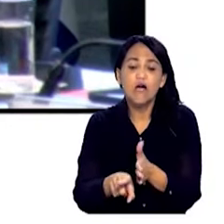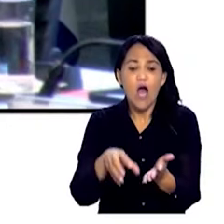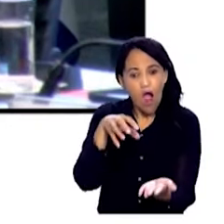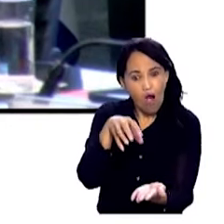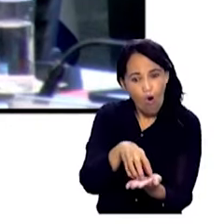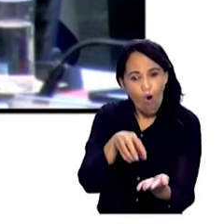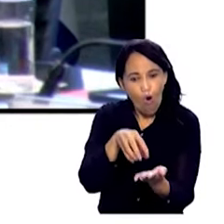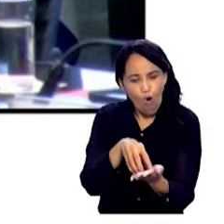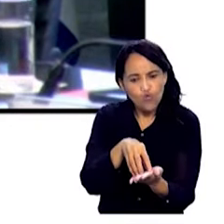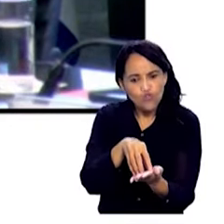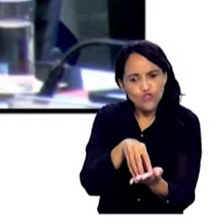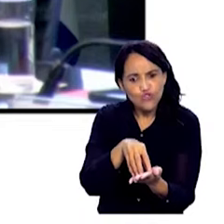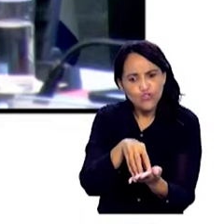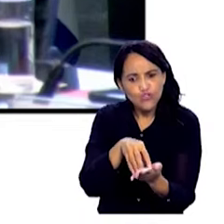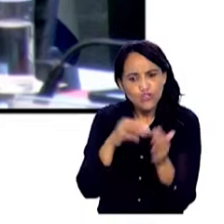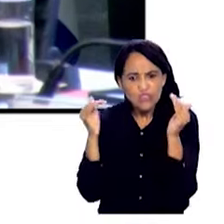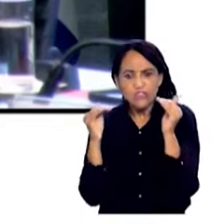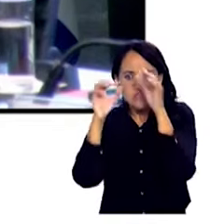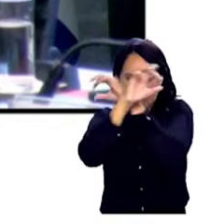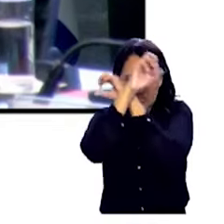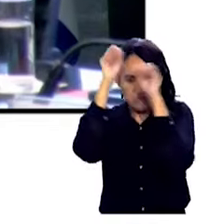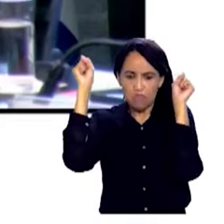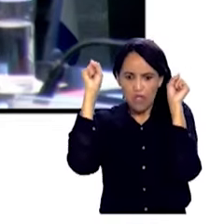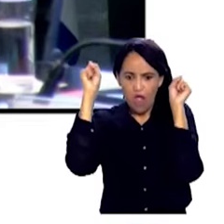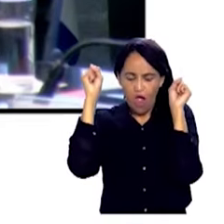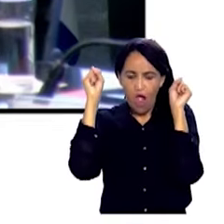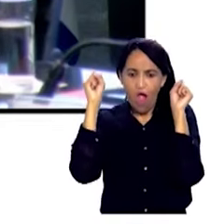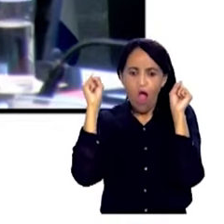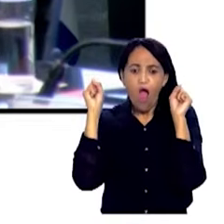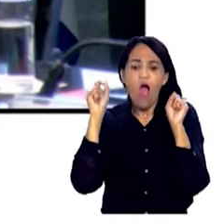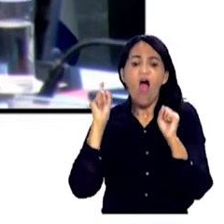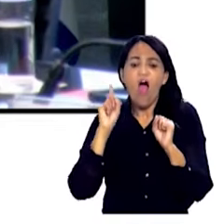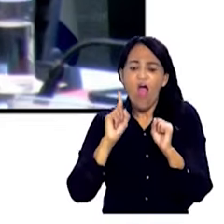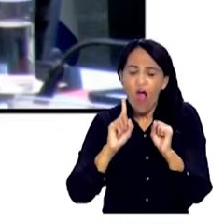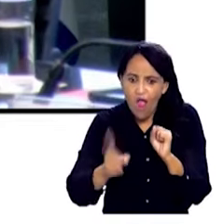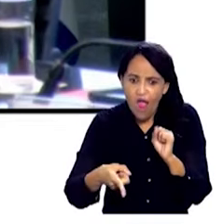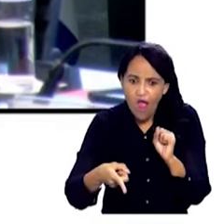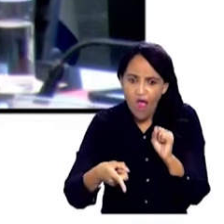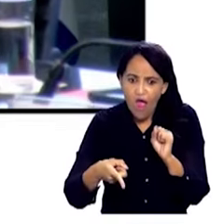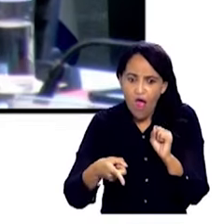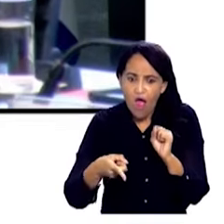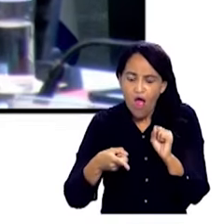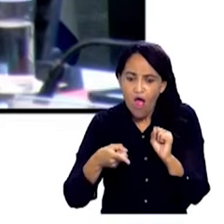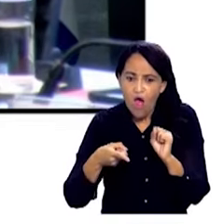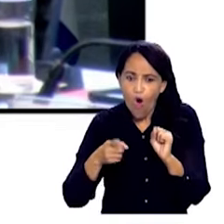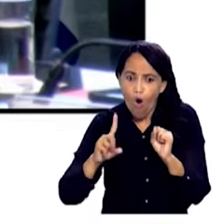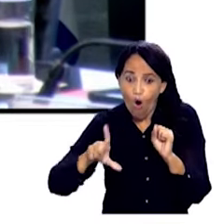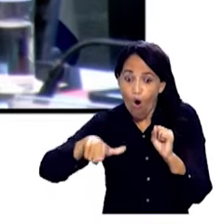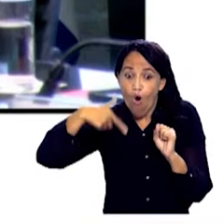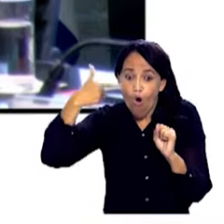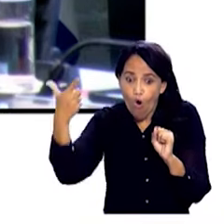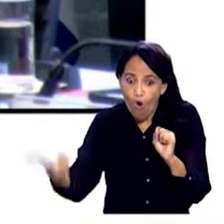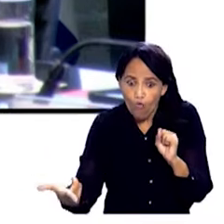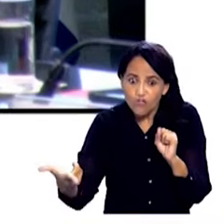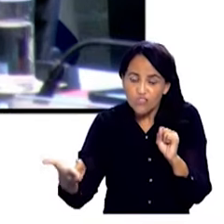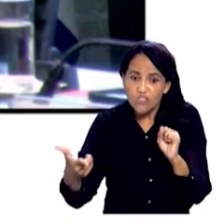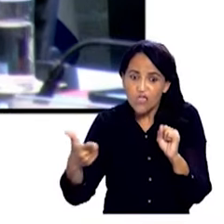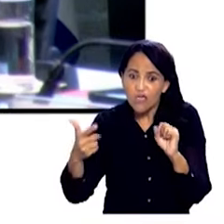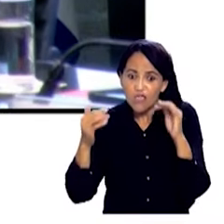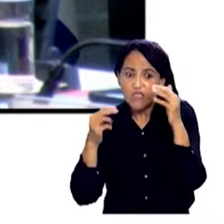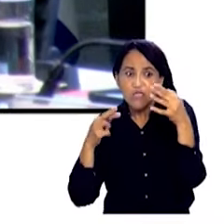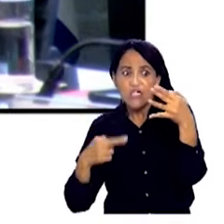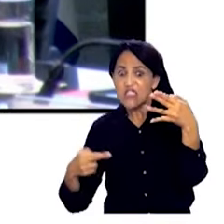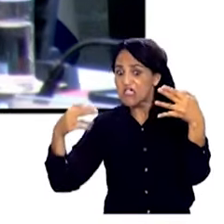turma é uma terça Instância terça Instância em termos conhece S sobre o Fatos e direito ou só conhece sobre